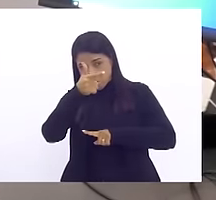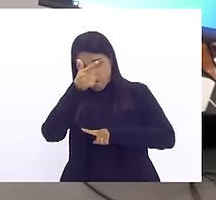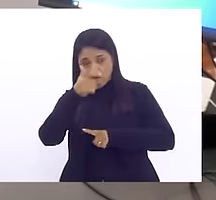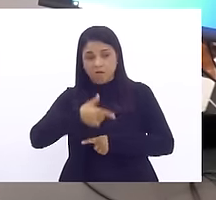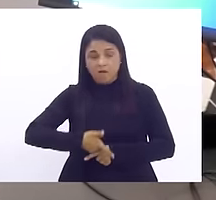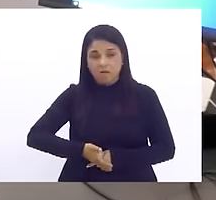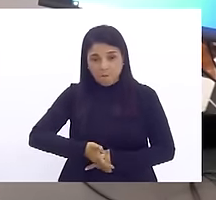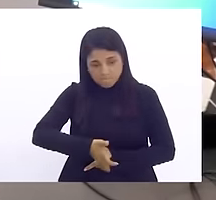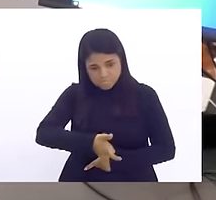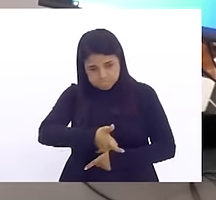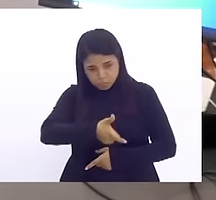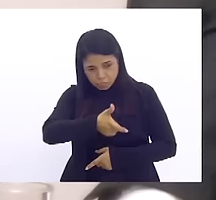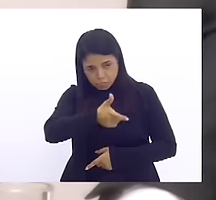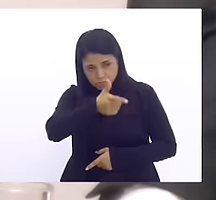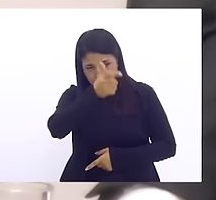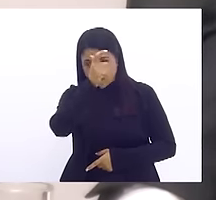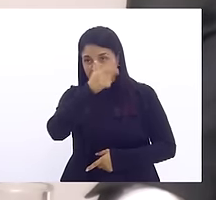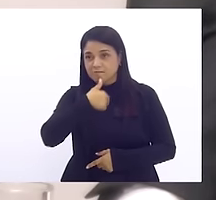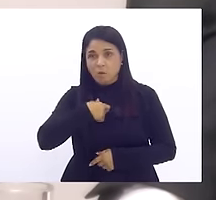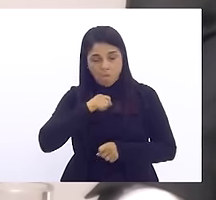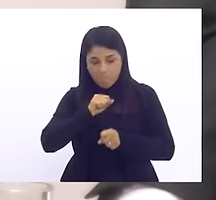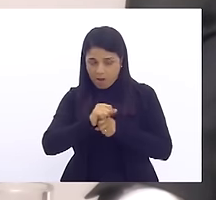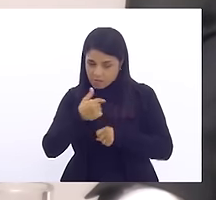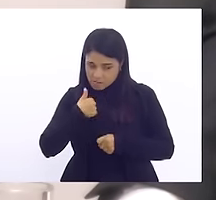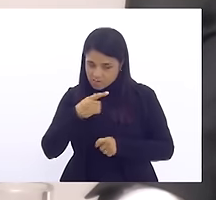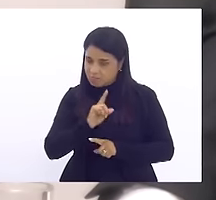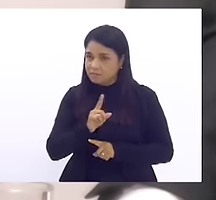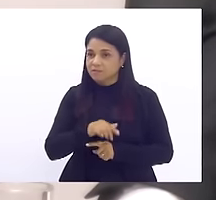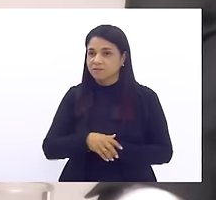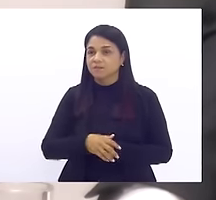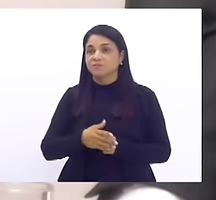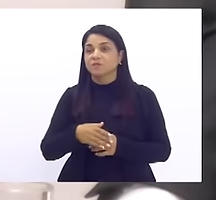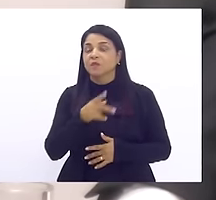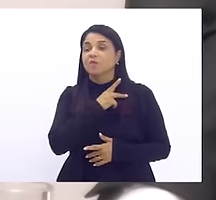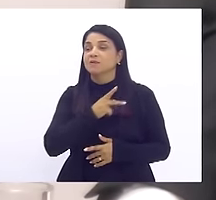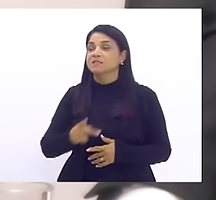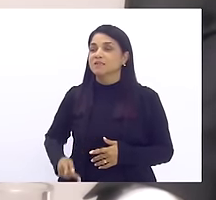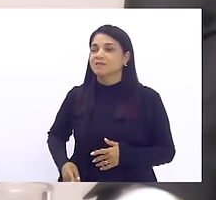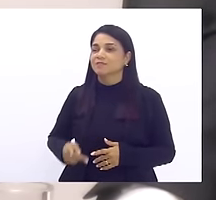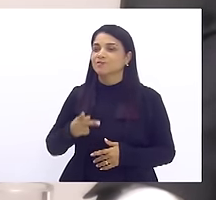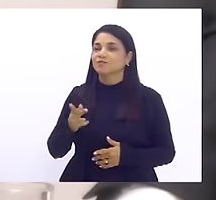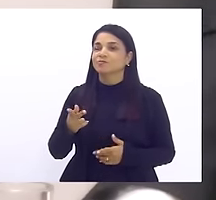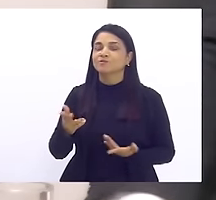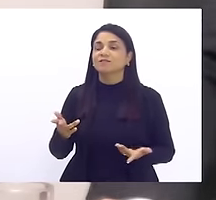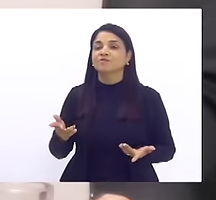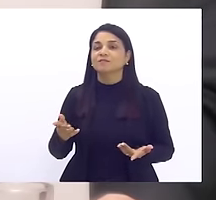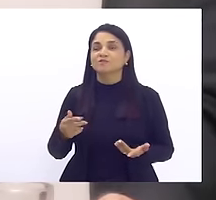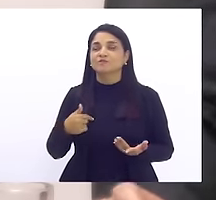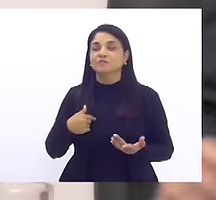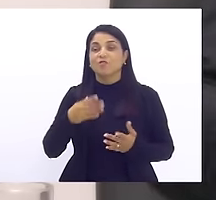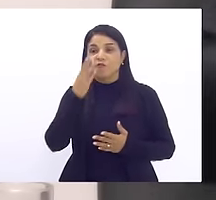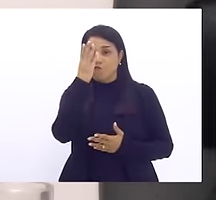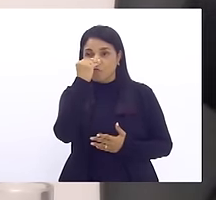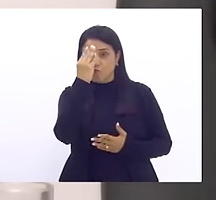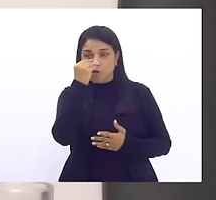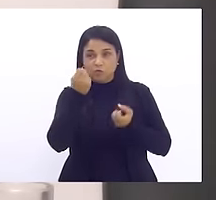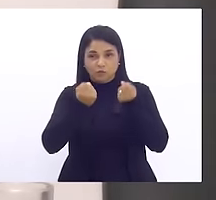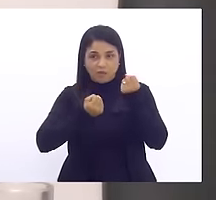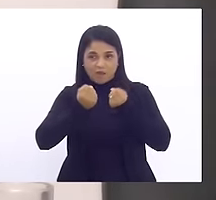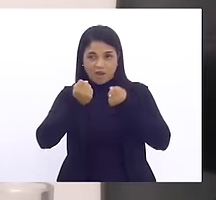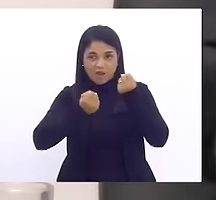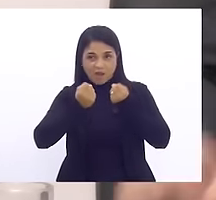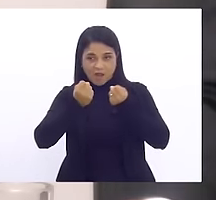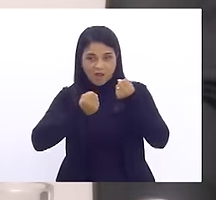eu quero levantar esse carro pra saber se esse carro aqui ó presidente do estado do Rio de Janeiro Presidente eu tô aqui com a foto de um carro